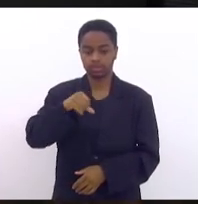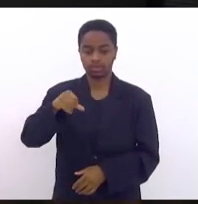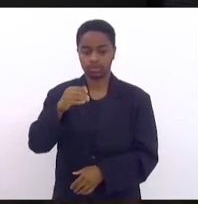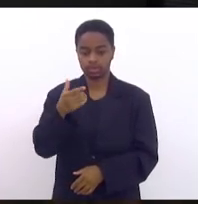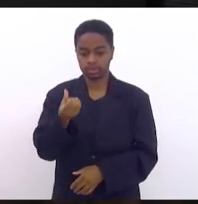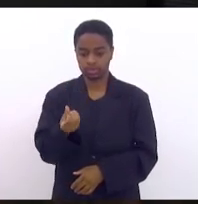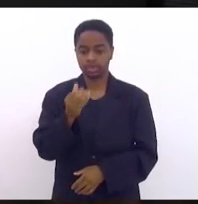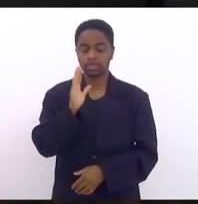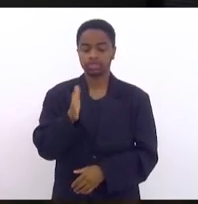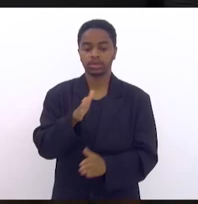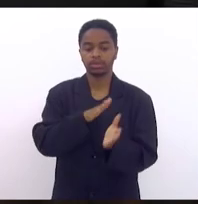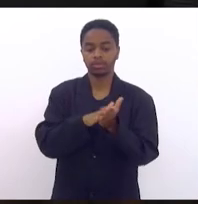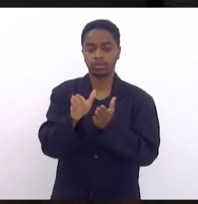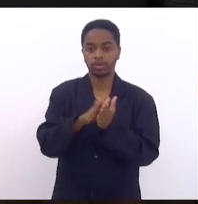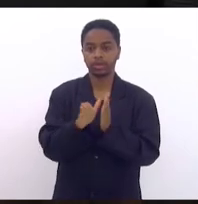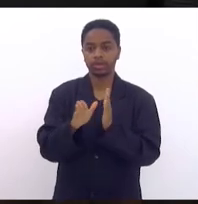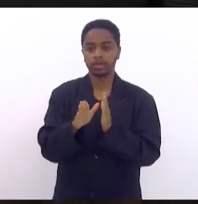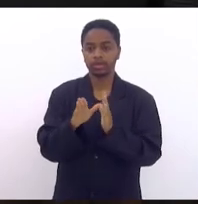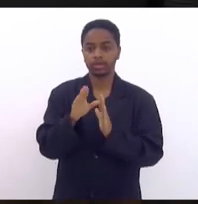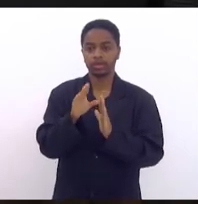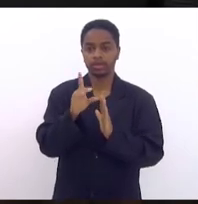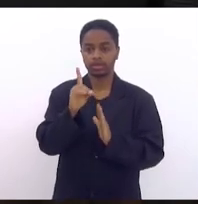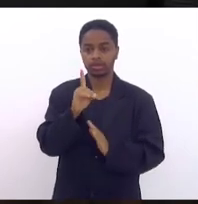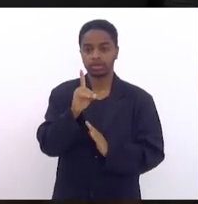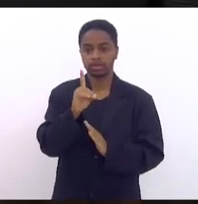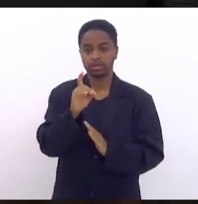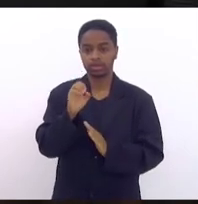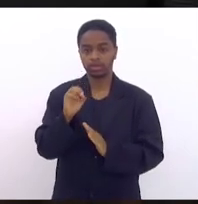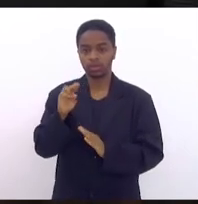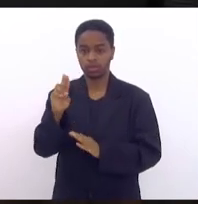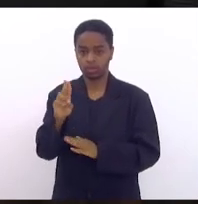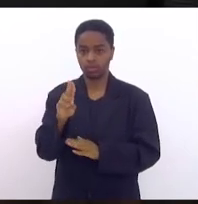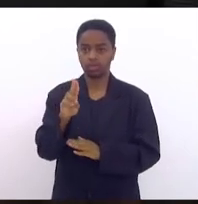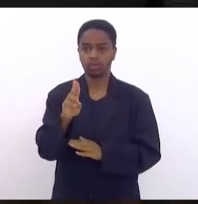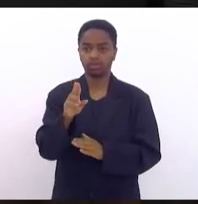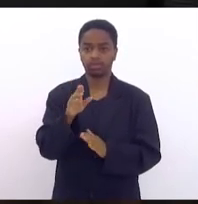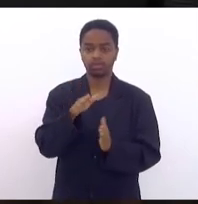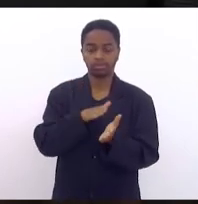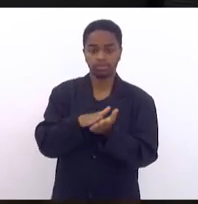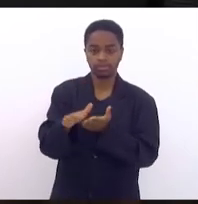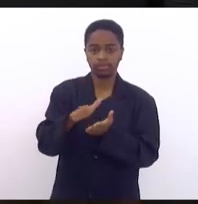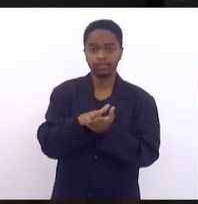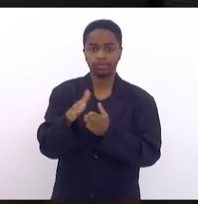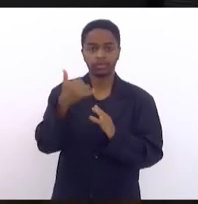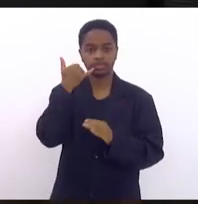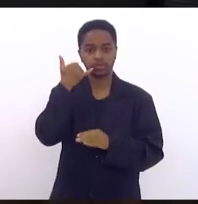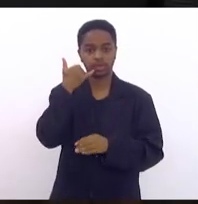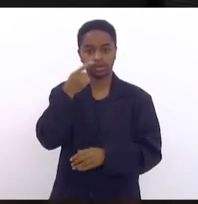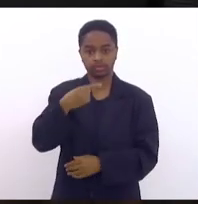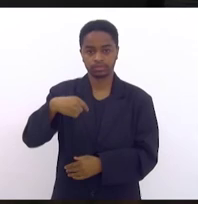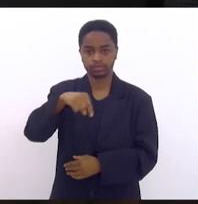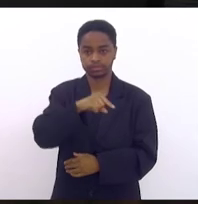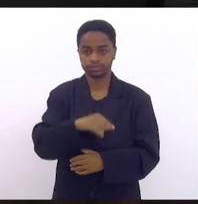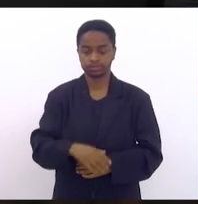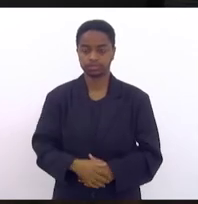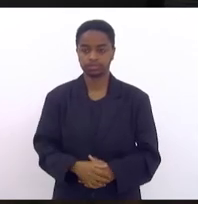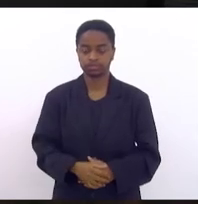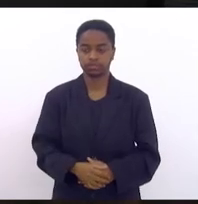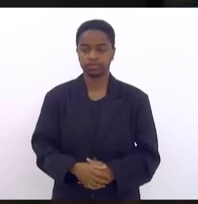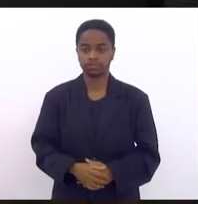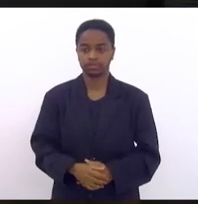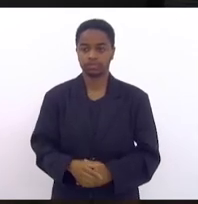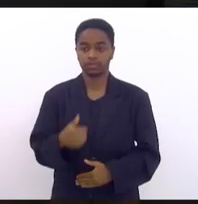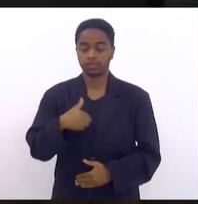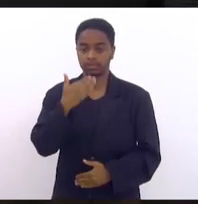publicadas emendas no Diário Oficial Extra, já devidamente enviado no telefone de Vossas Excelências.